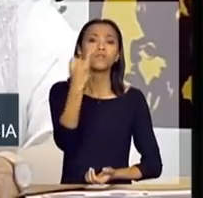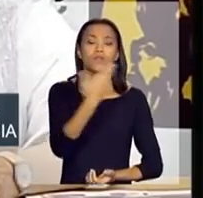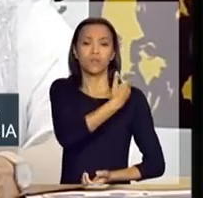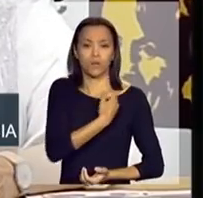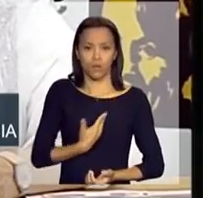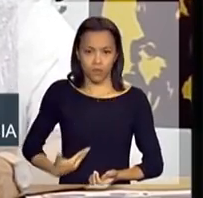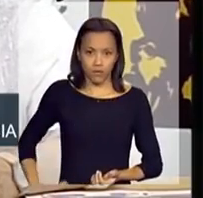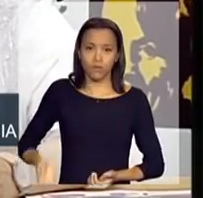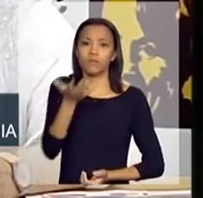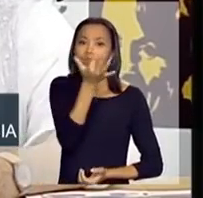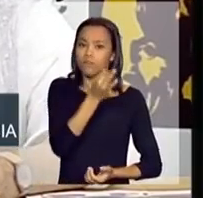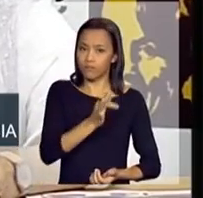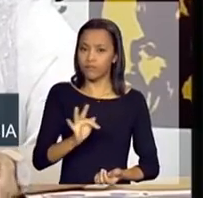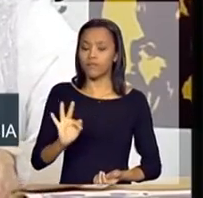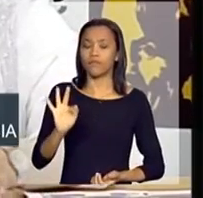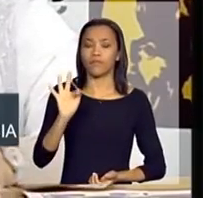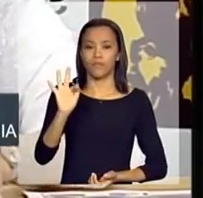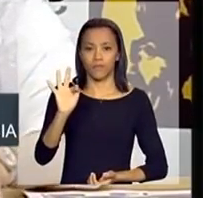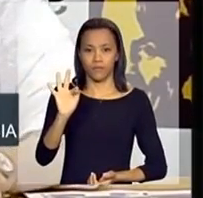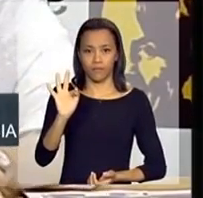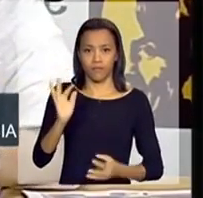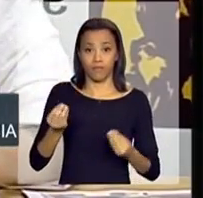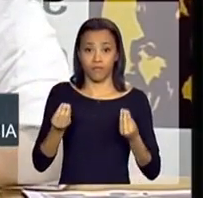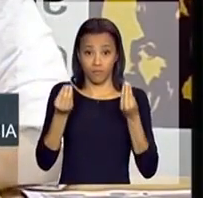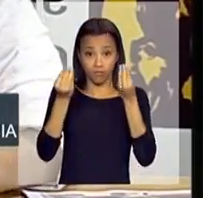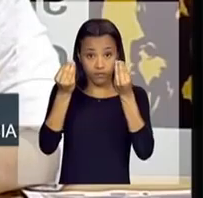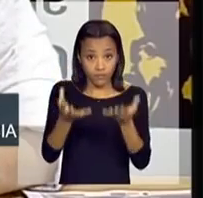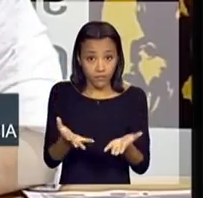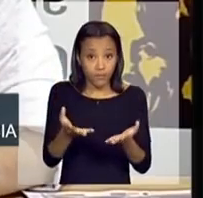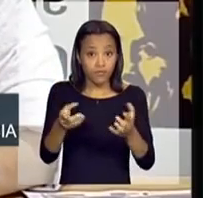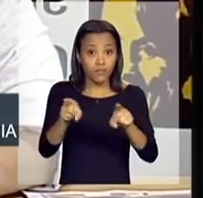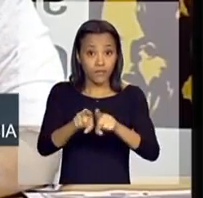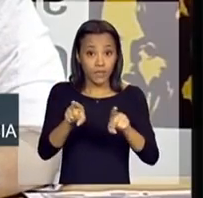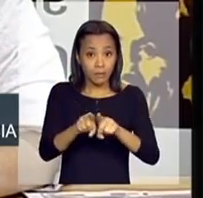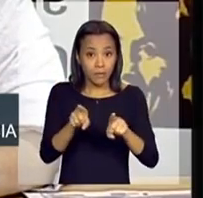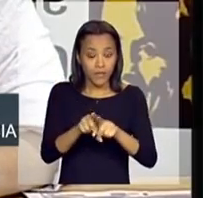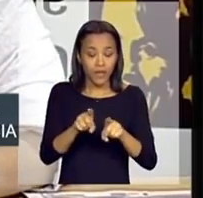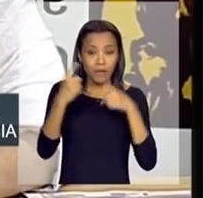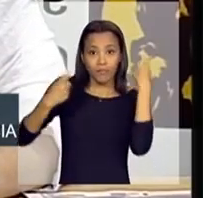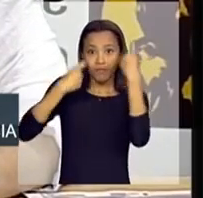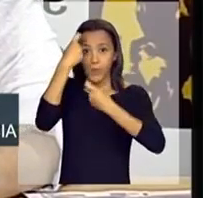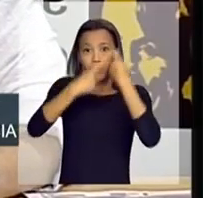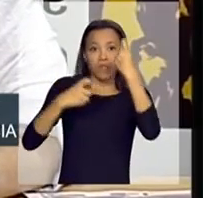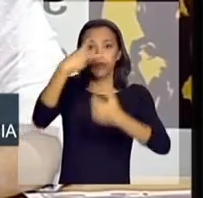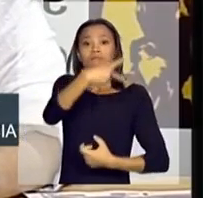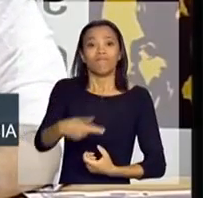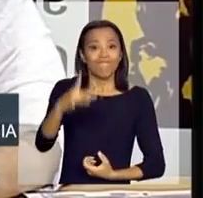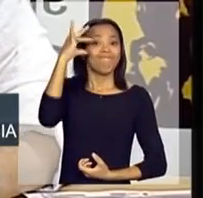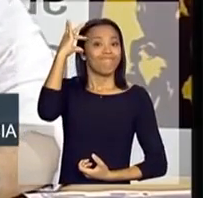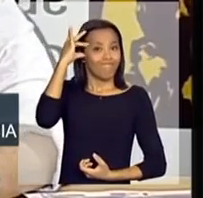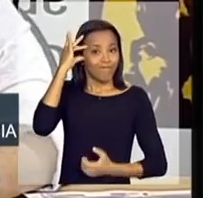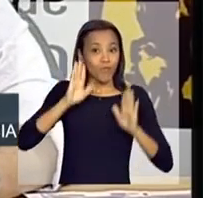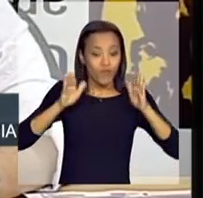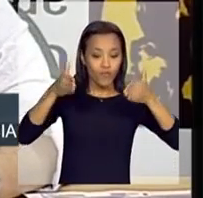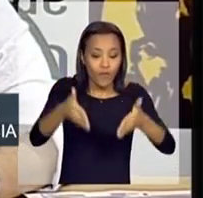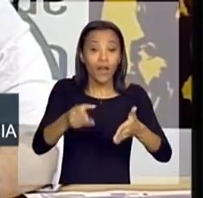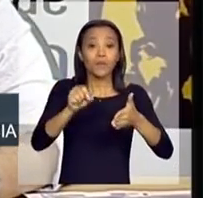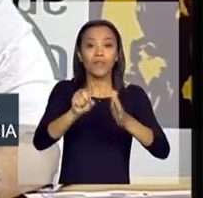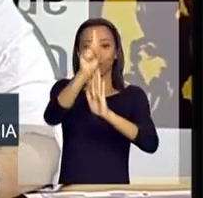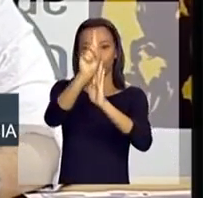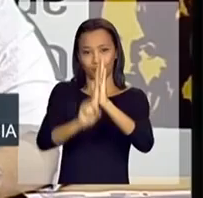federal dá e a obsessão da presidenta Dilma, né, com a questão dos